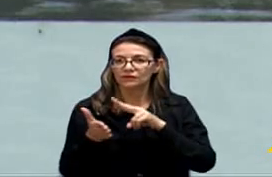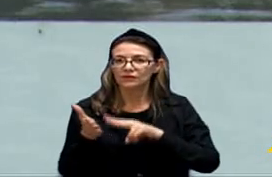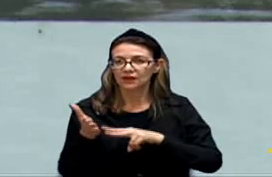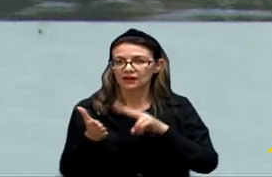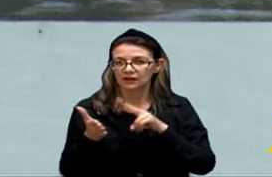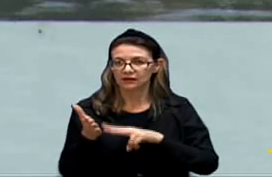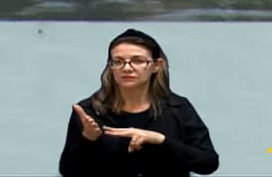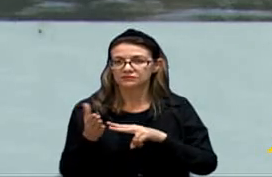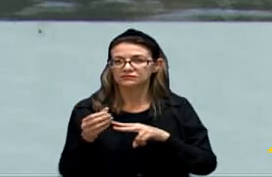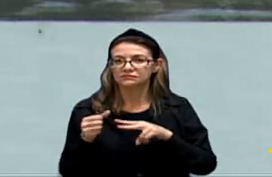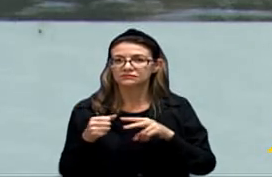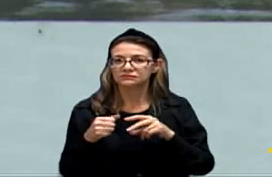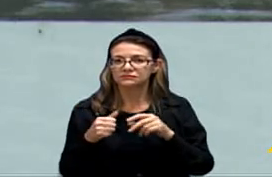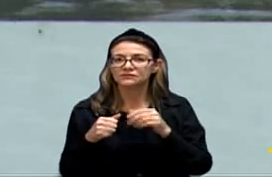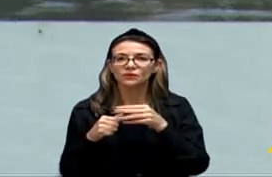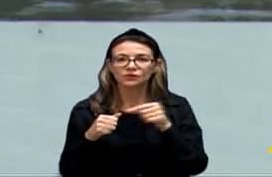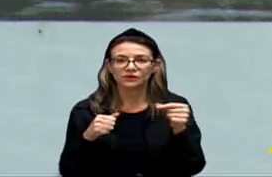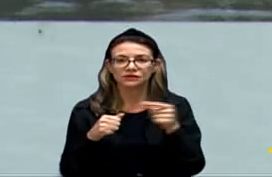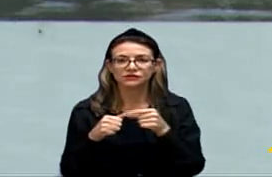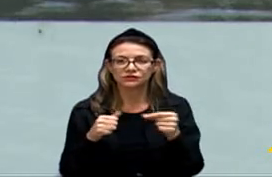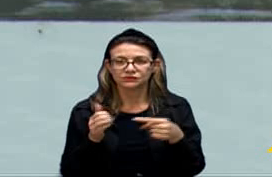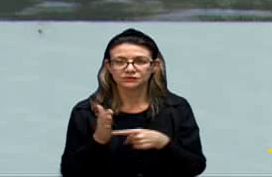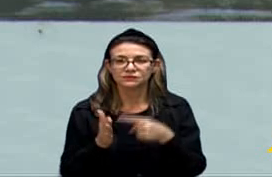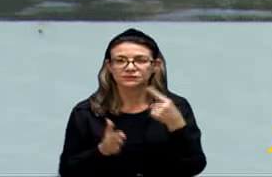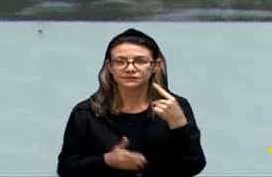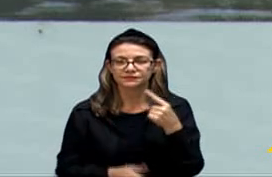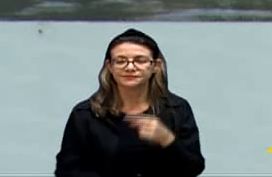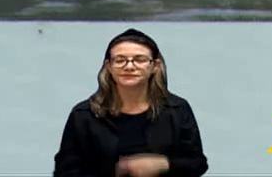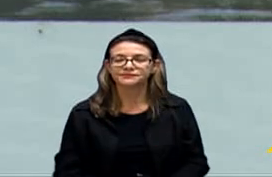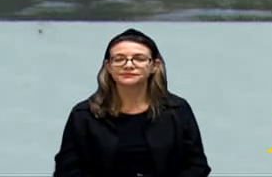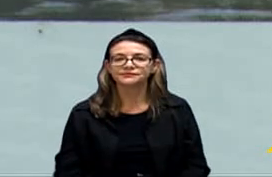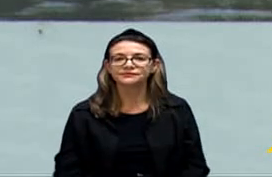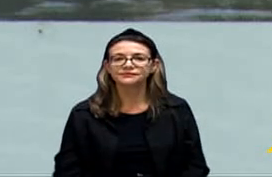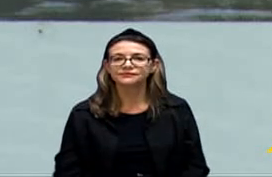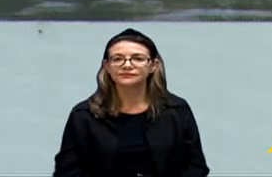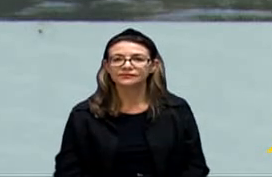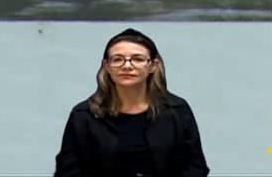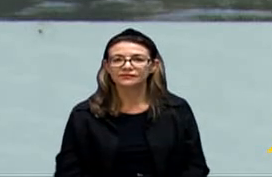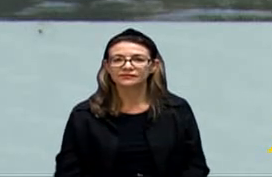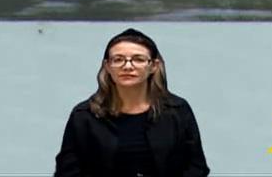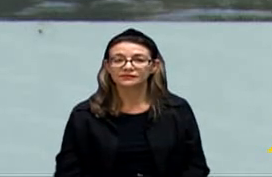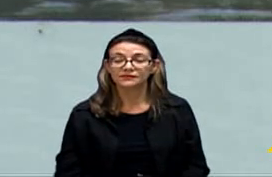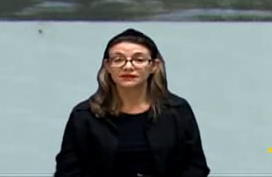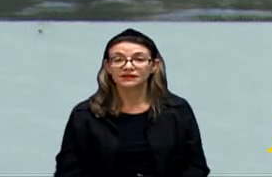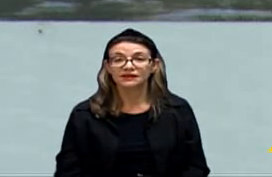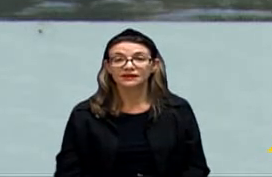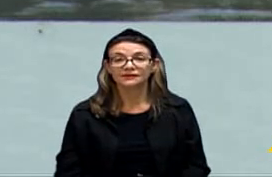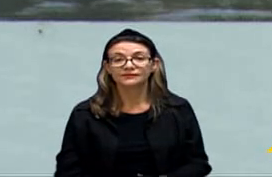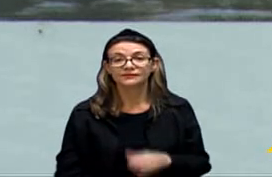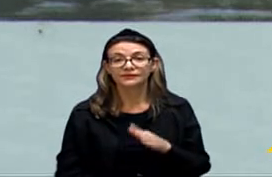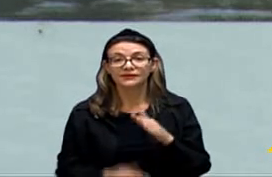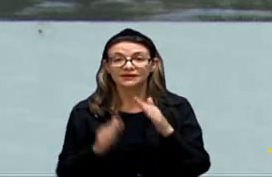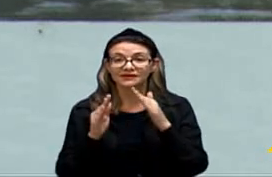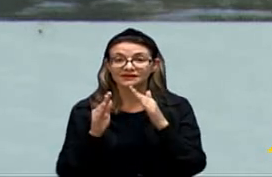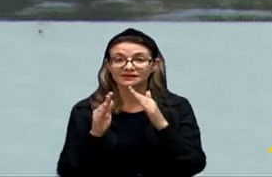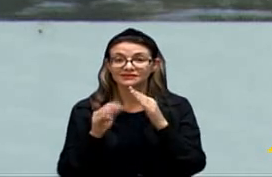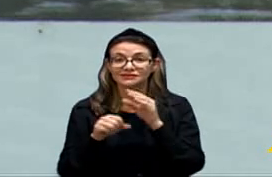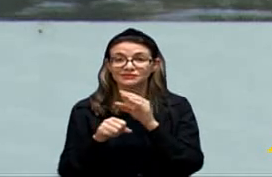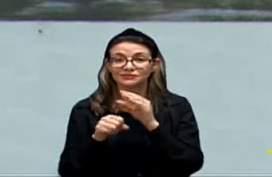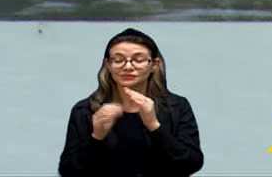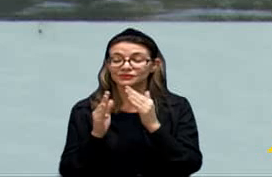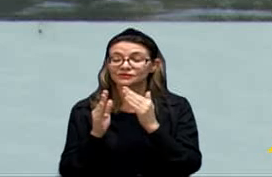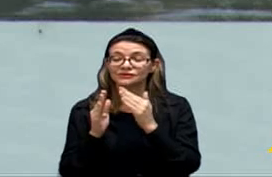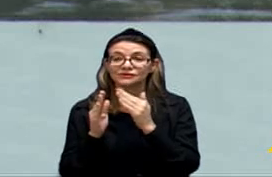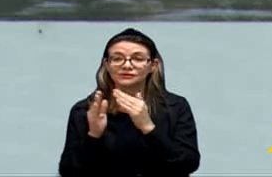dele para depois falar um pouquinho sobre que foi dado inconstitucionalidade a ele mas é um clamor